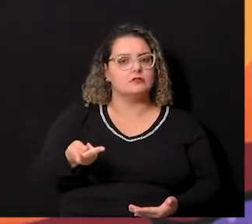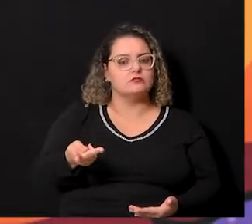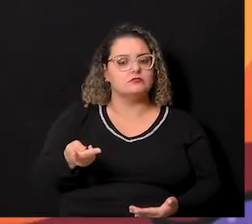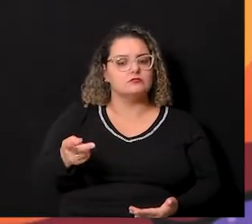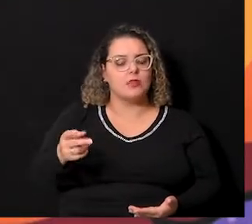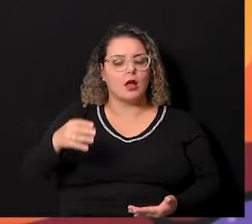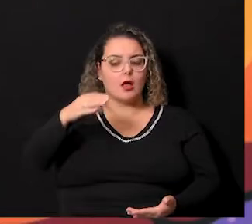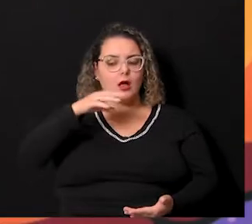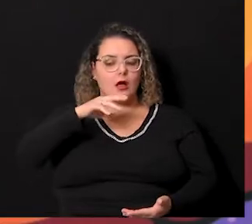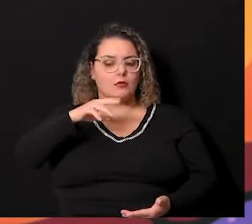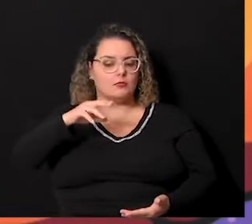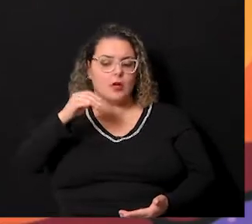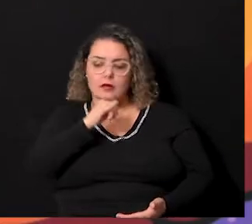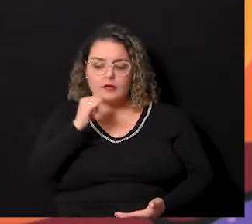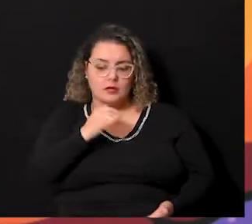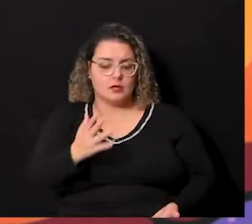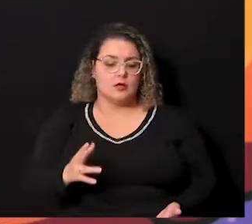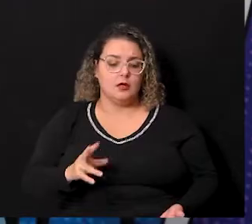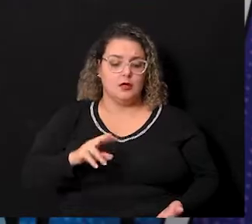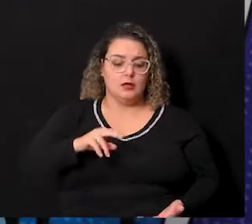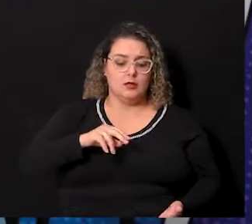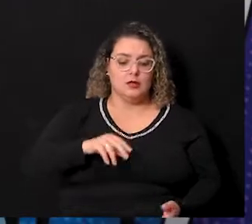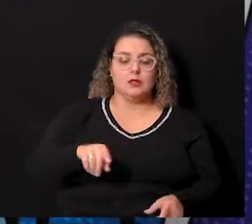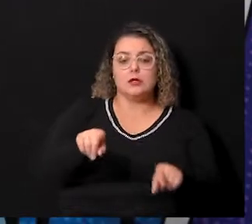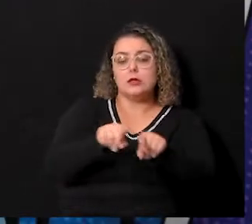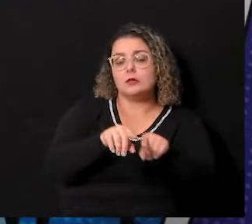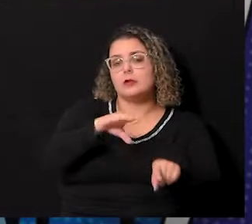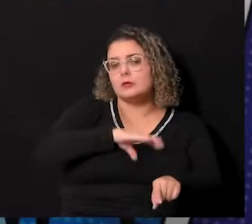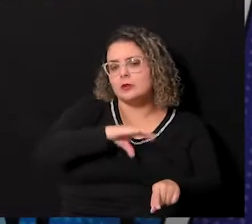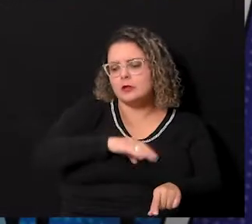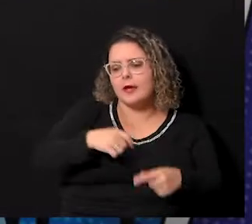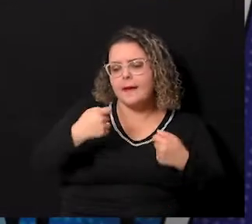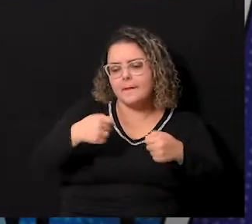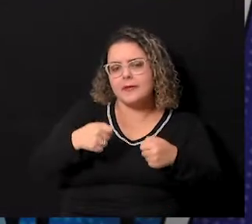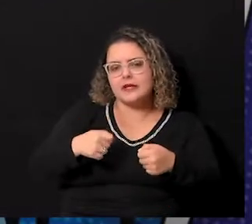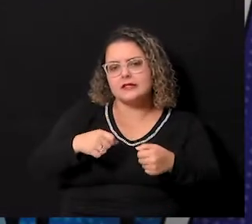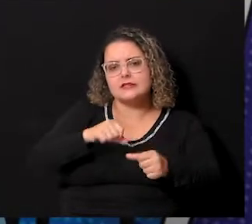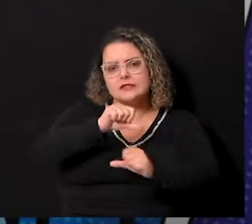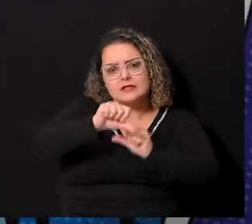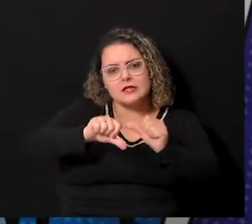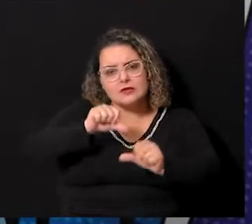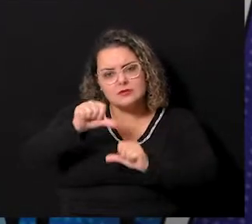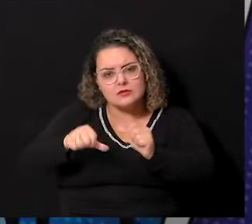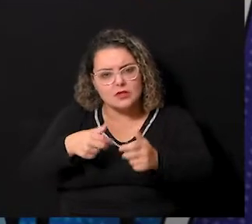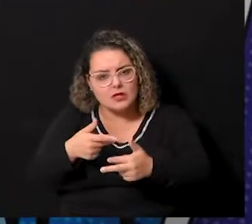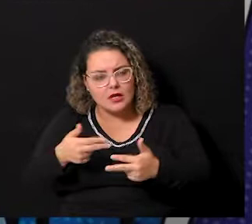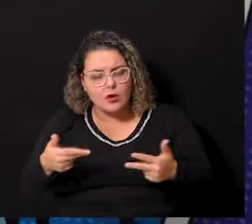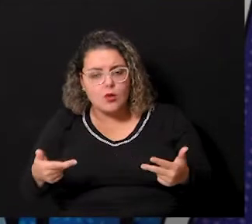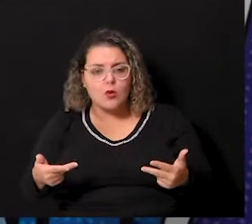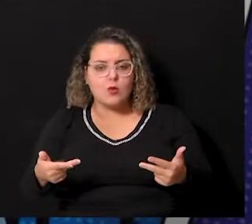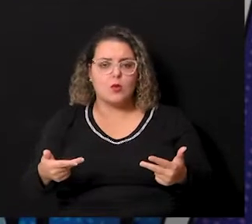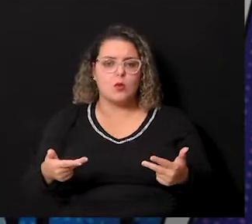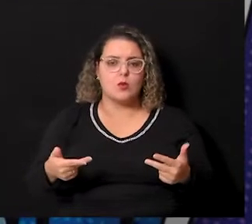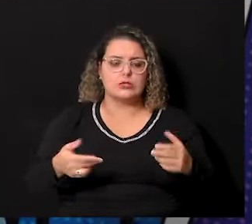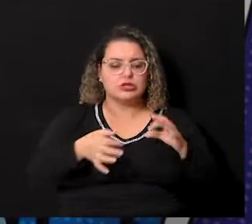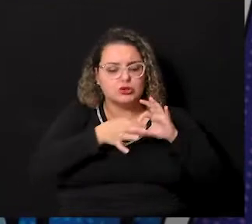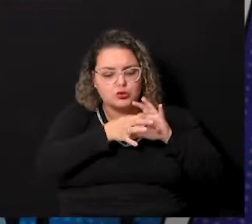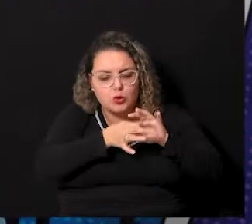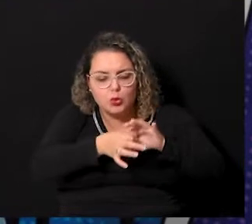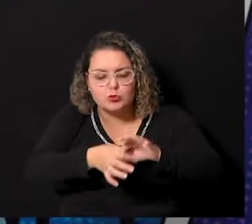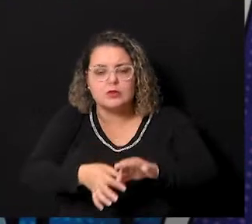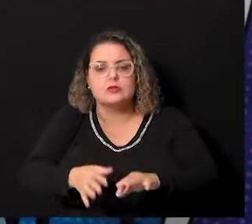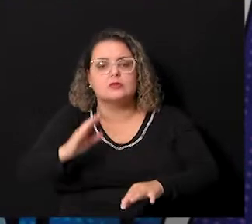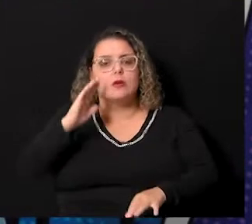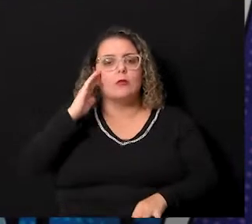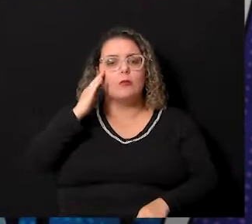italiana, em versão português, né, você precisa alterar alguma coisa